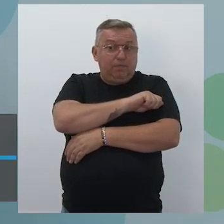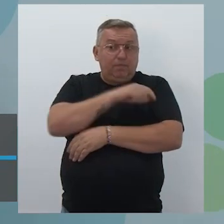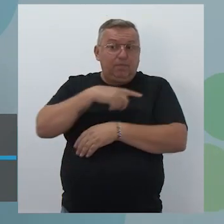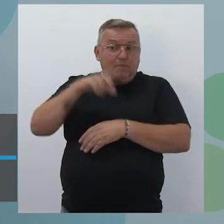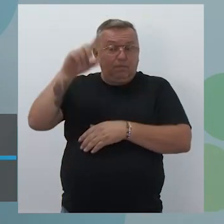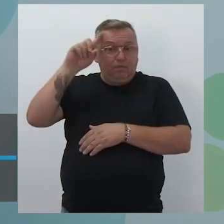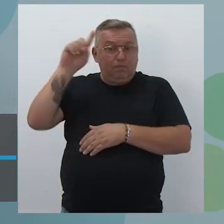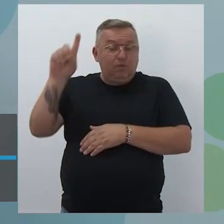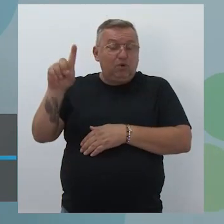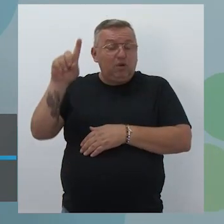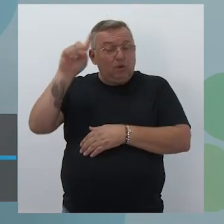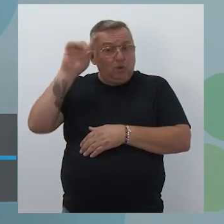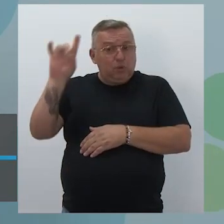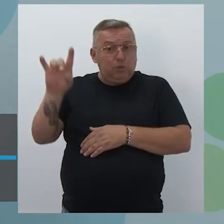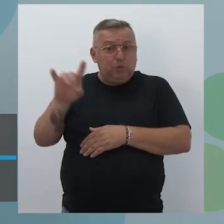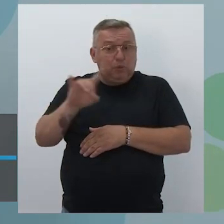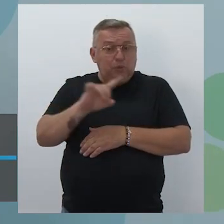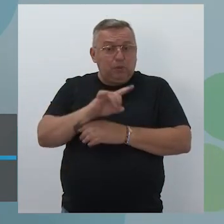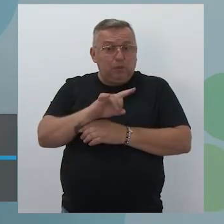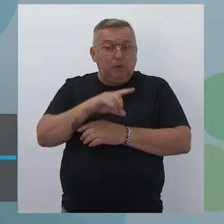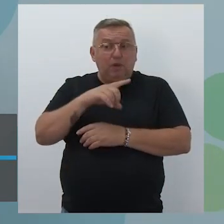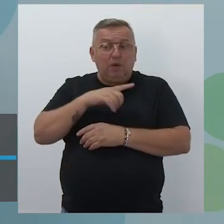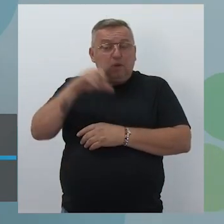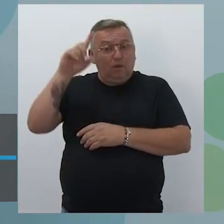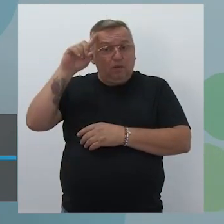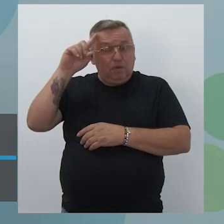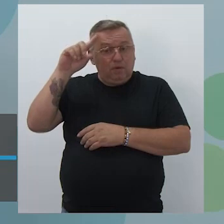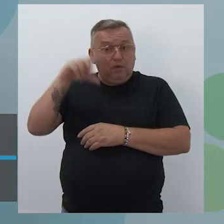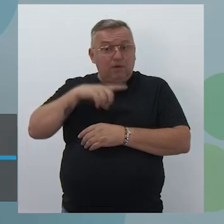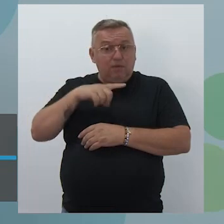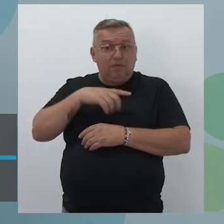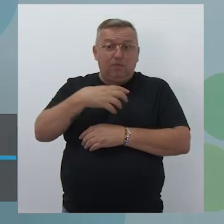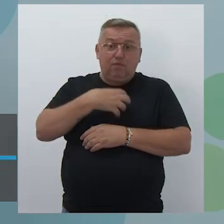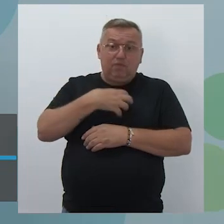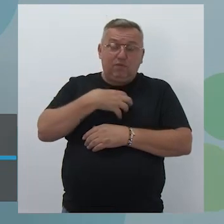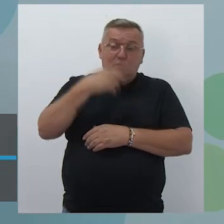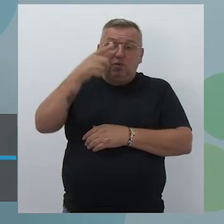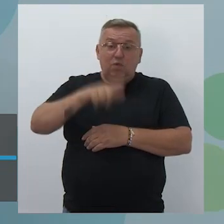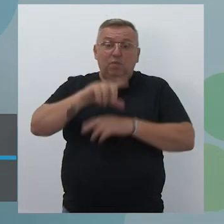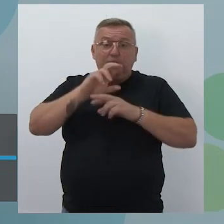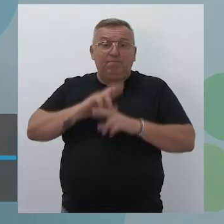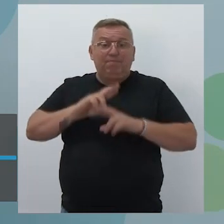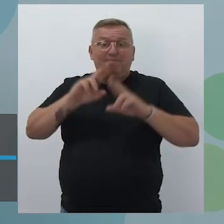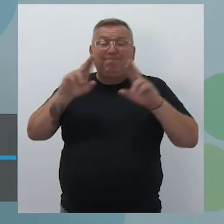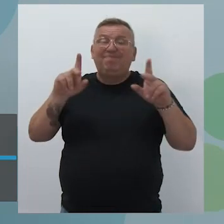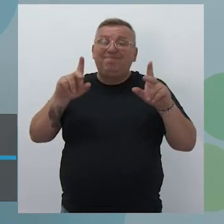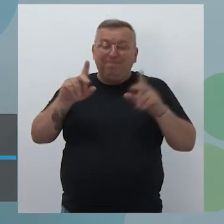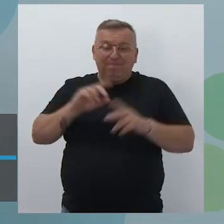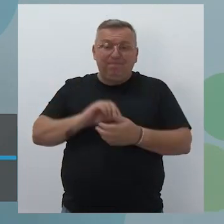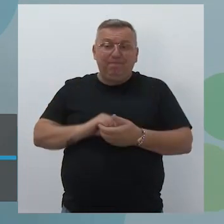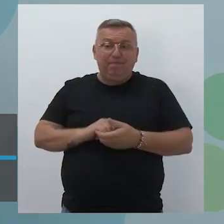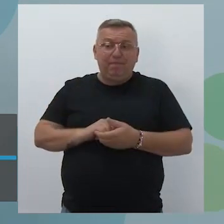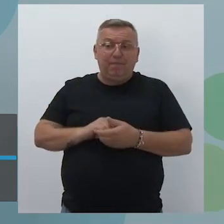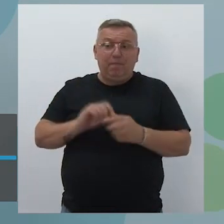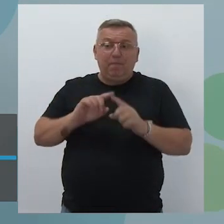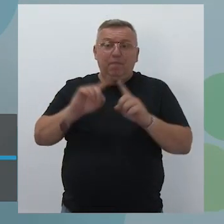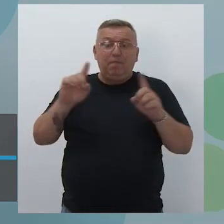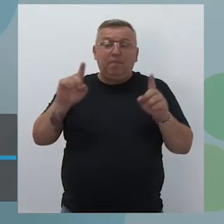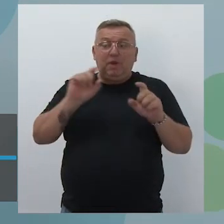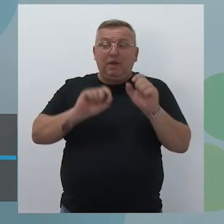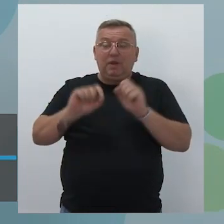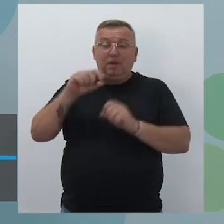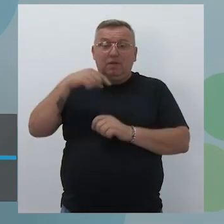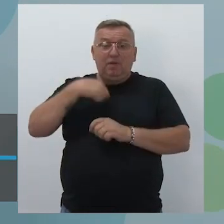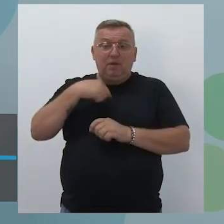dias seguidos no bimestre, tinha dia que eles estavam de uma forma e tinha dia que eles estavam de outra forma. Mais que isso,